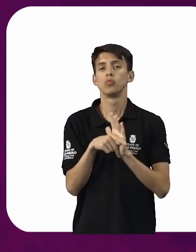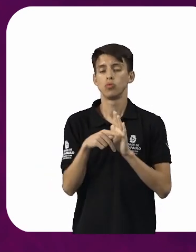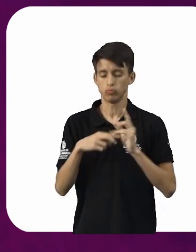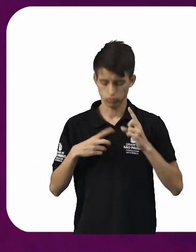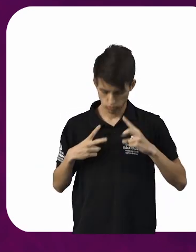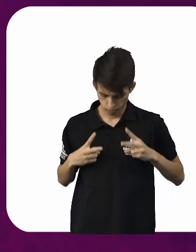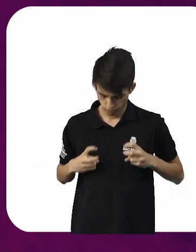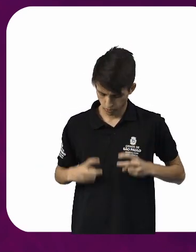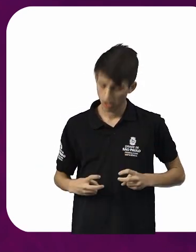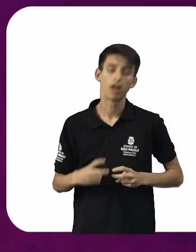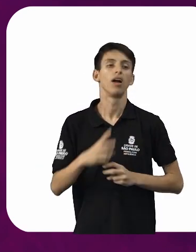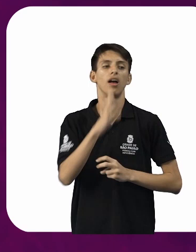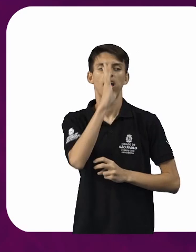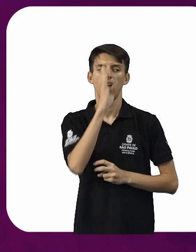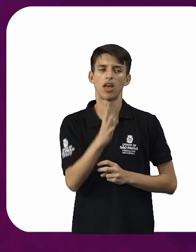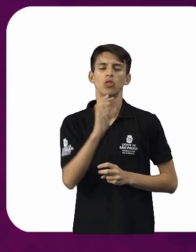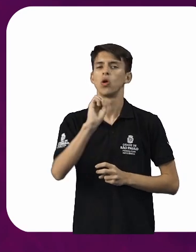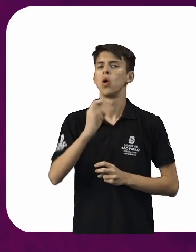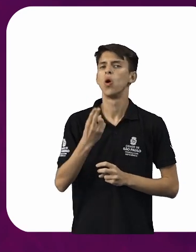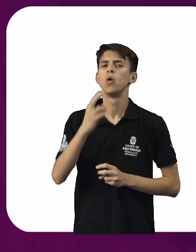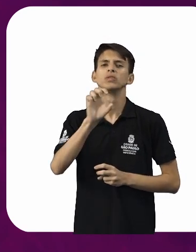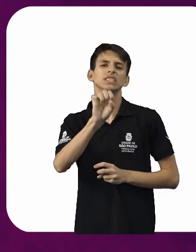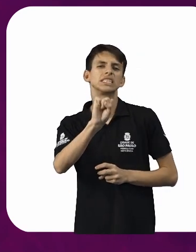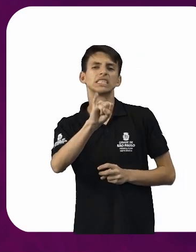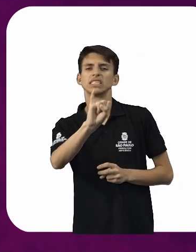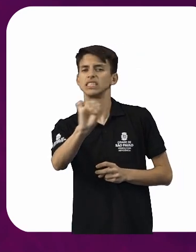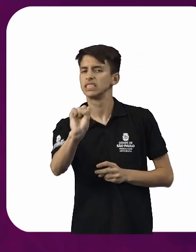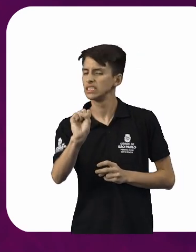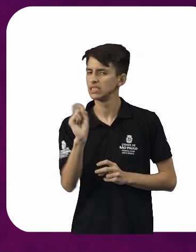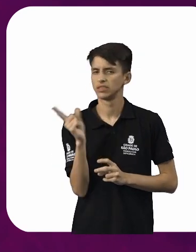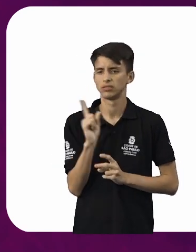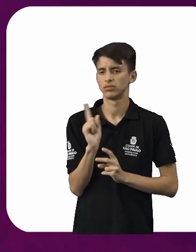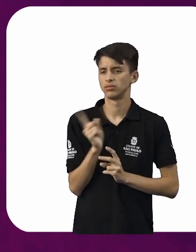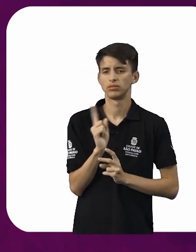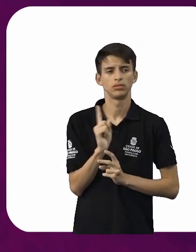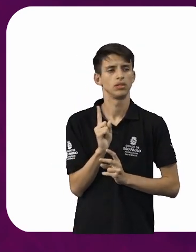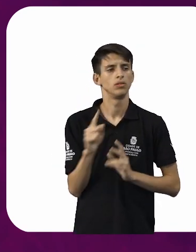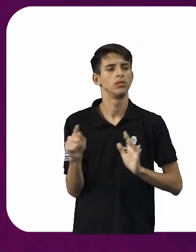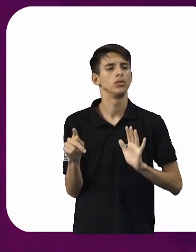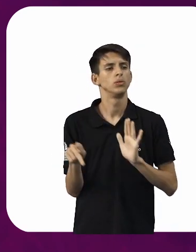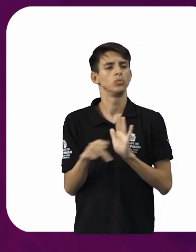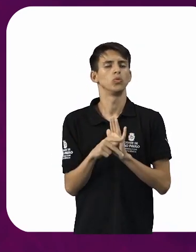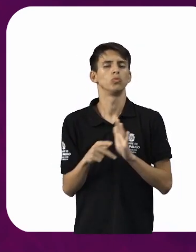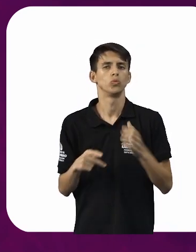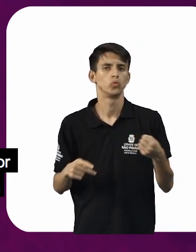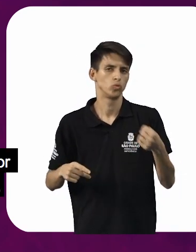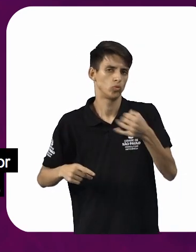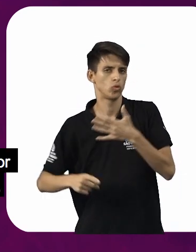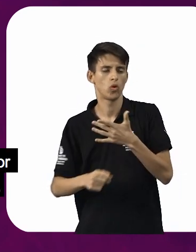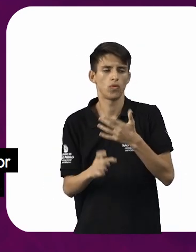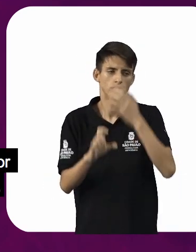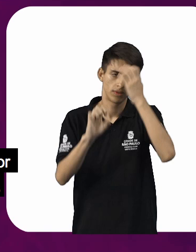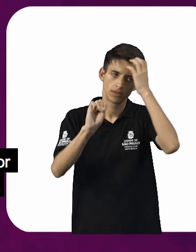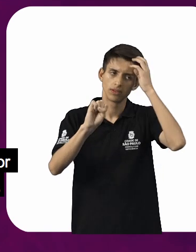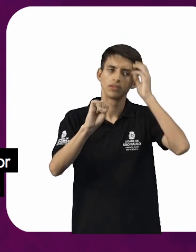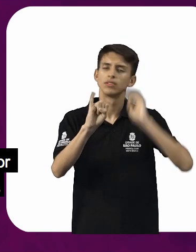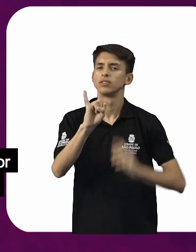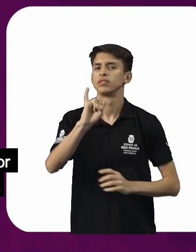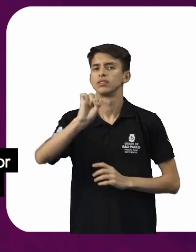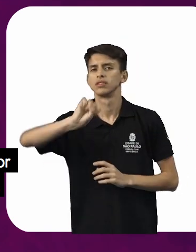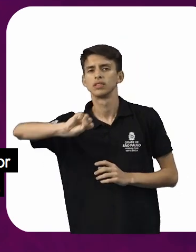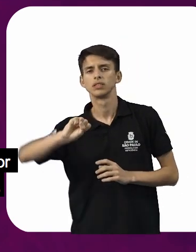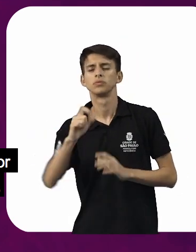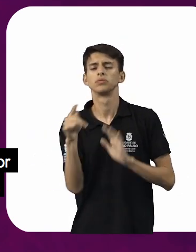você não se identifica como cisgênero, né? Ou seja, que é um termo mais ainda não tão disseminado, você se identifica como uma